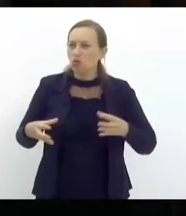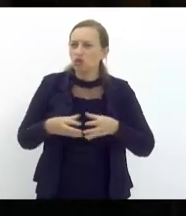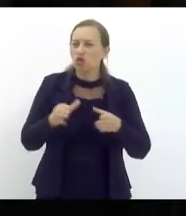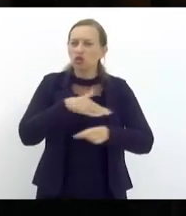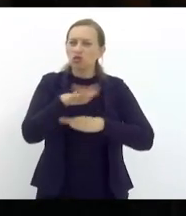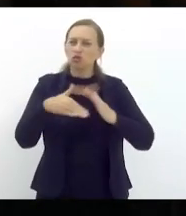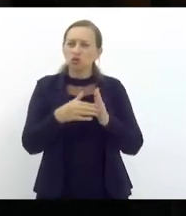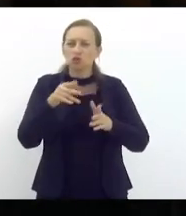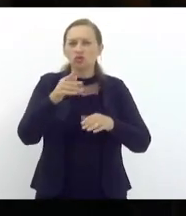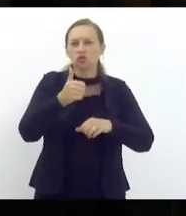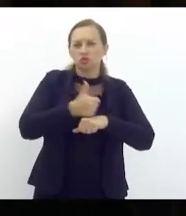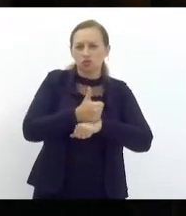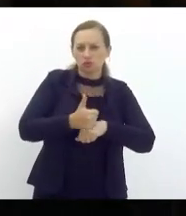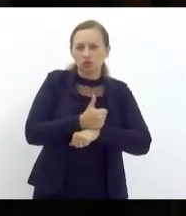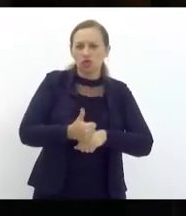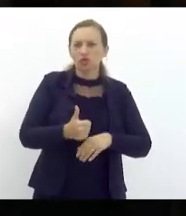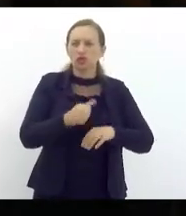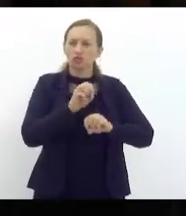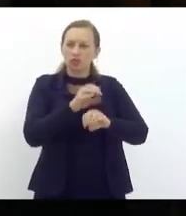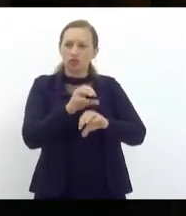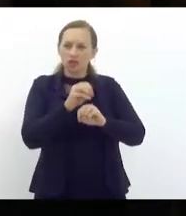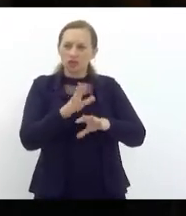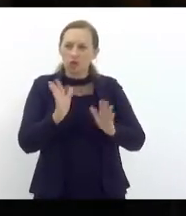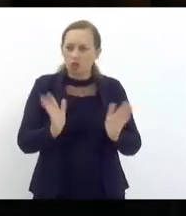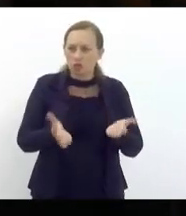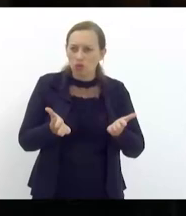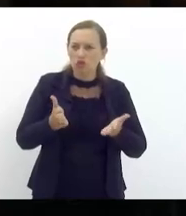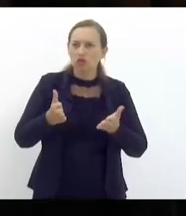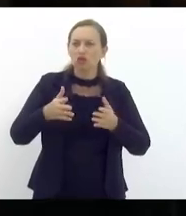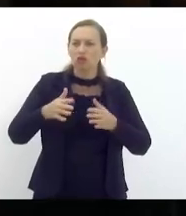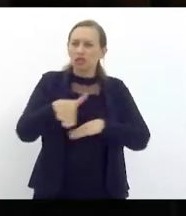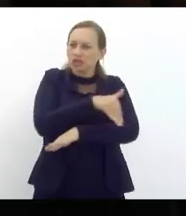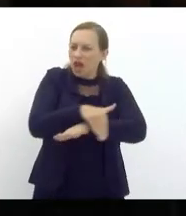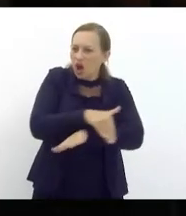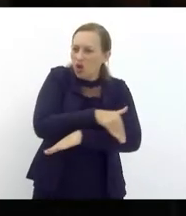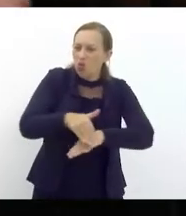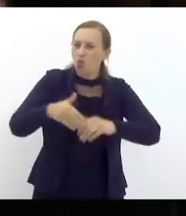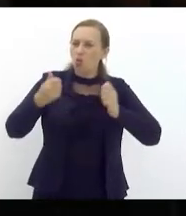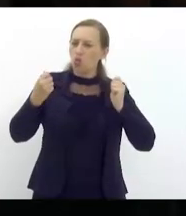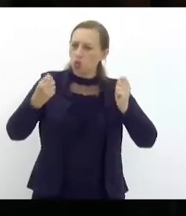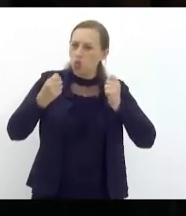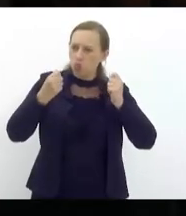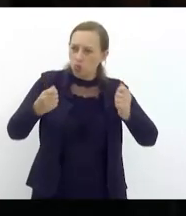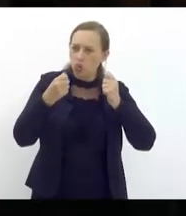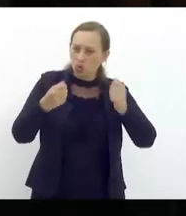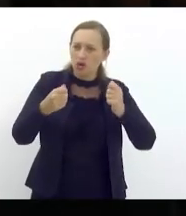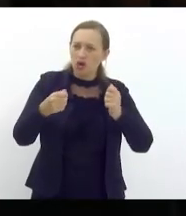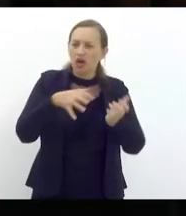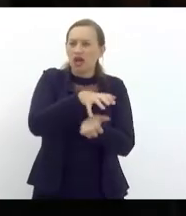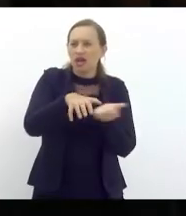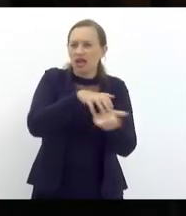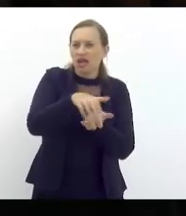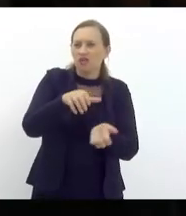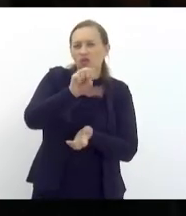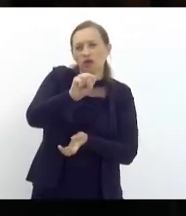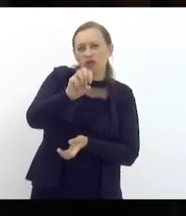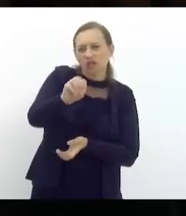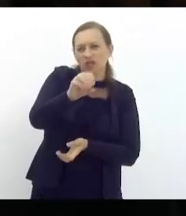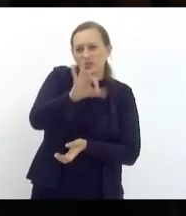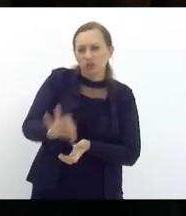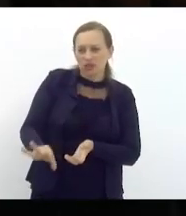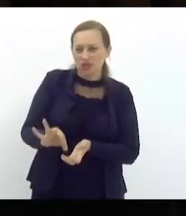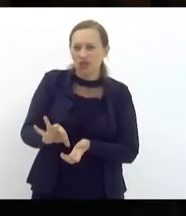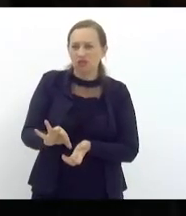os profissionais de educação hoje da rede estadual continuam na rua com uma greve que tem cerca de 80% de adesão porque